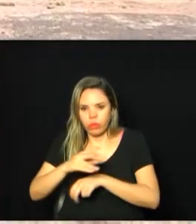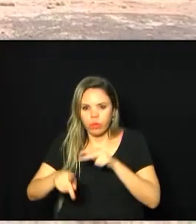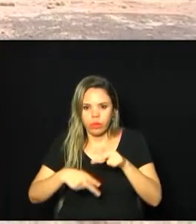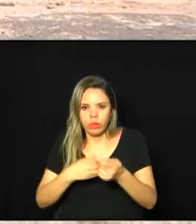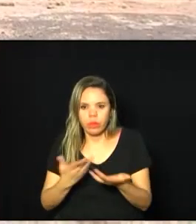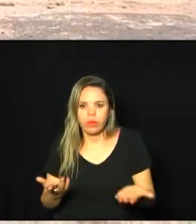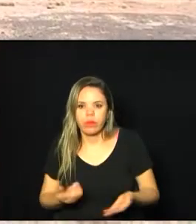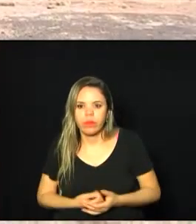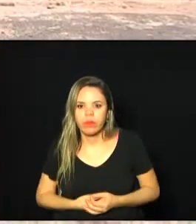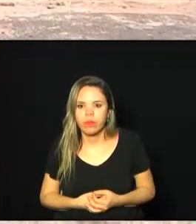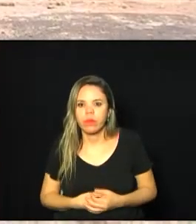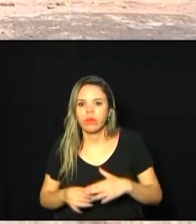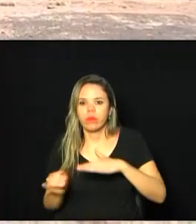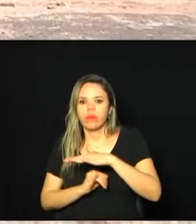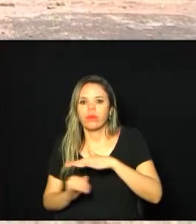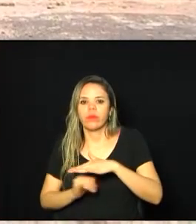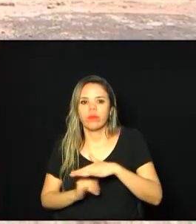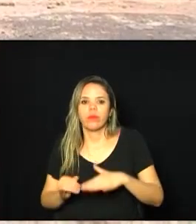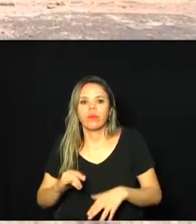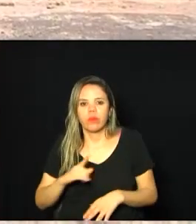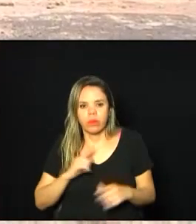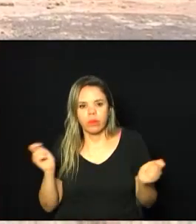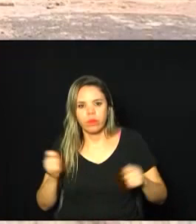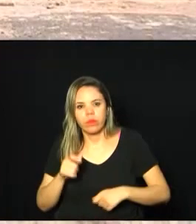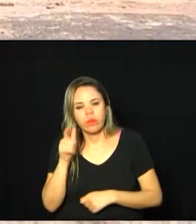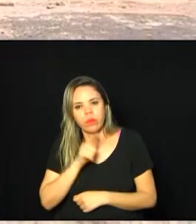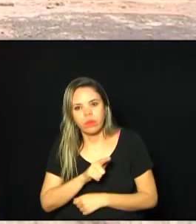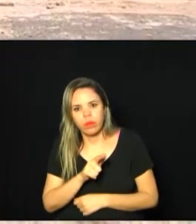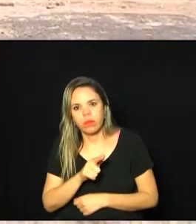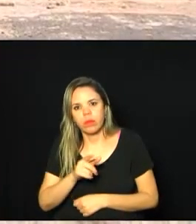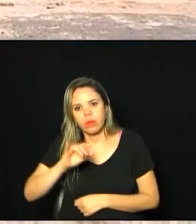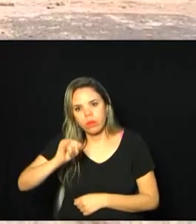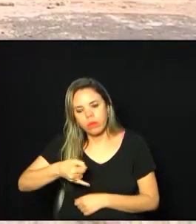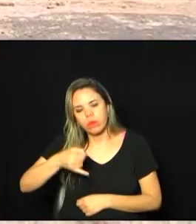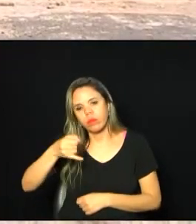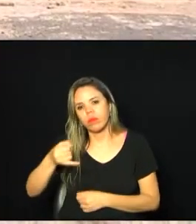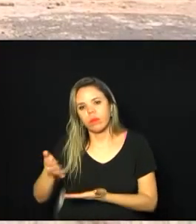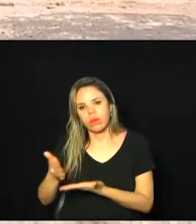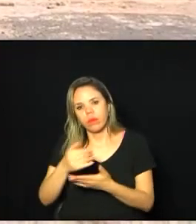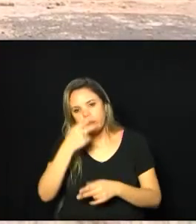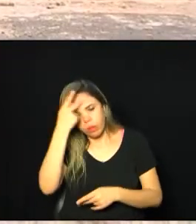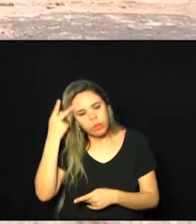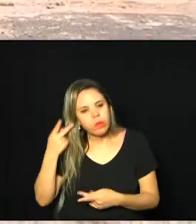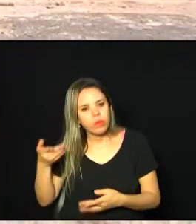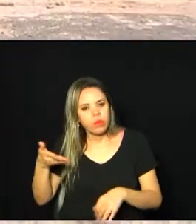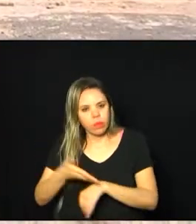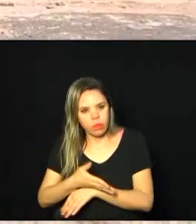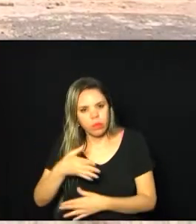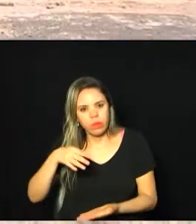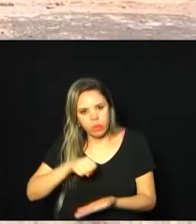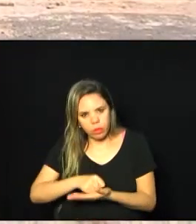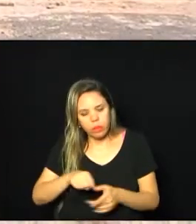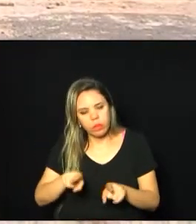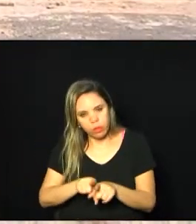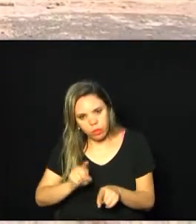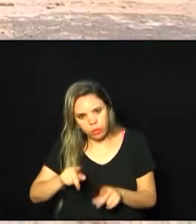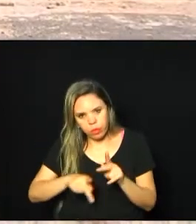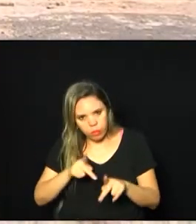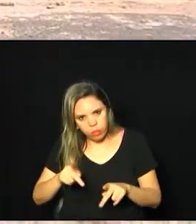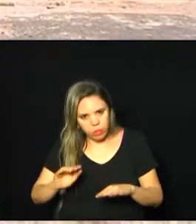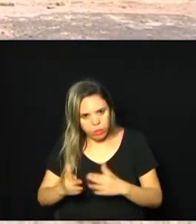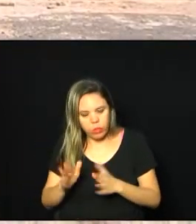pessoas. Com a ONG Casa do Pavão, vocês têm conseguido captar mais pessoas aqui para o bairro? Sim, com todos